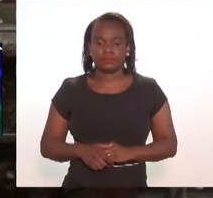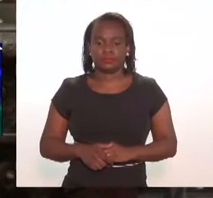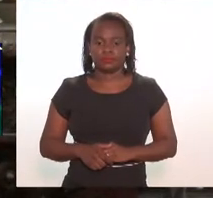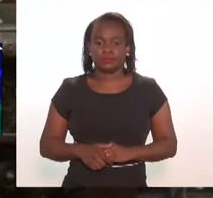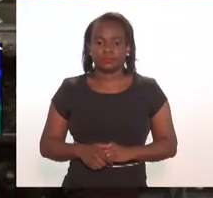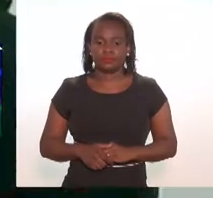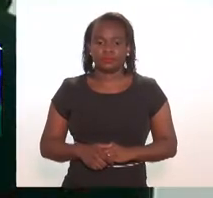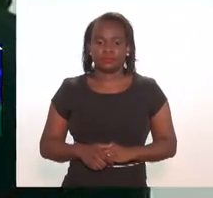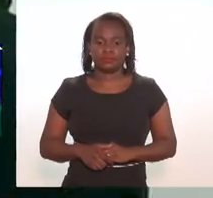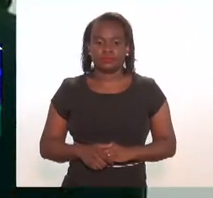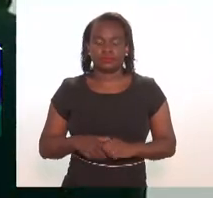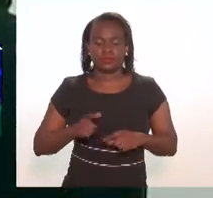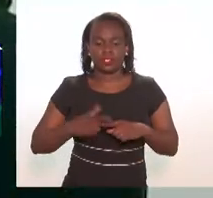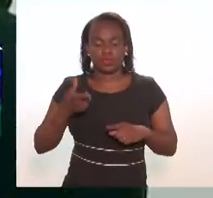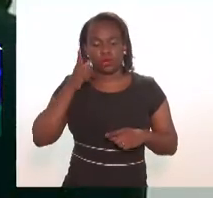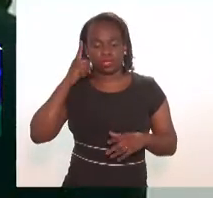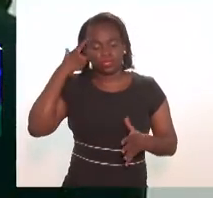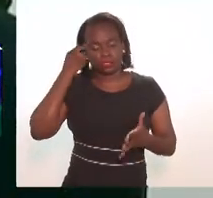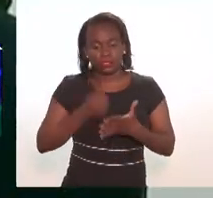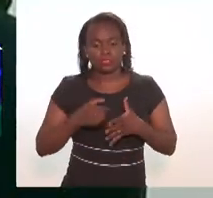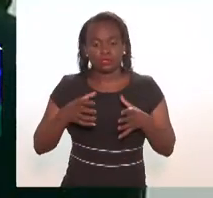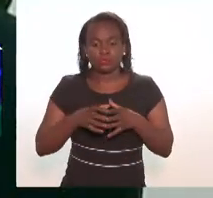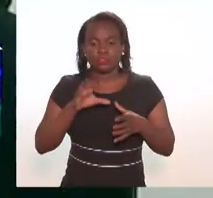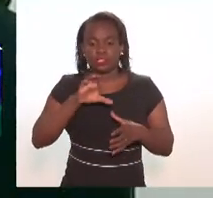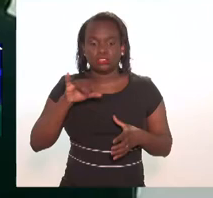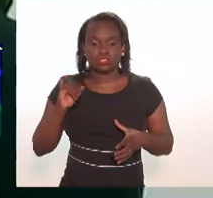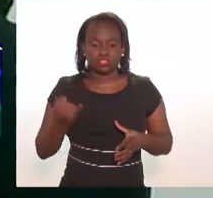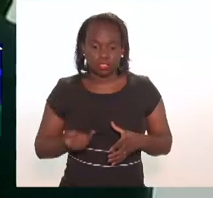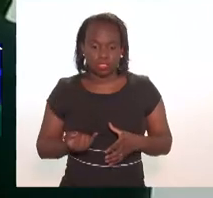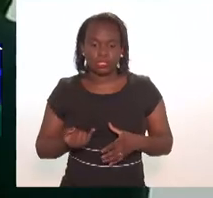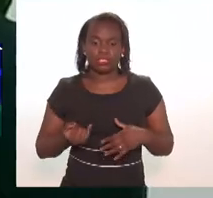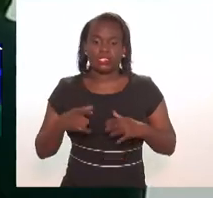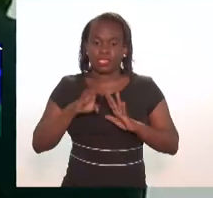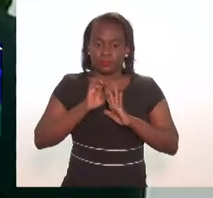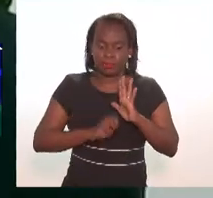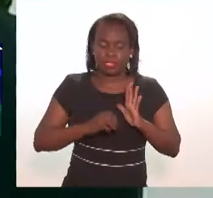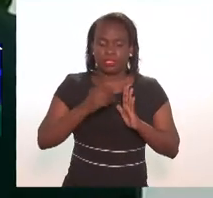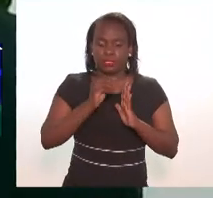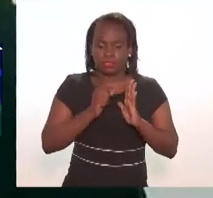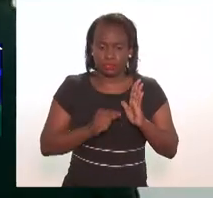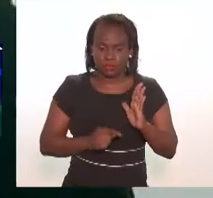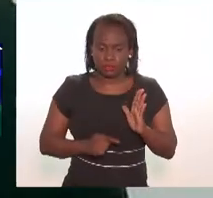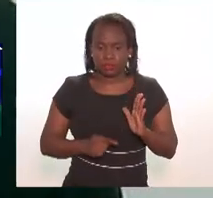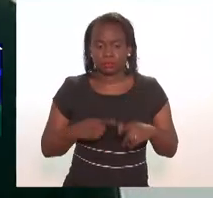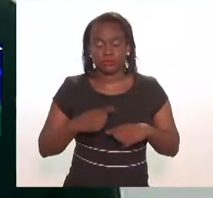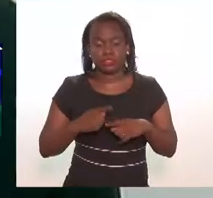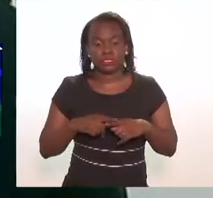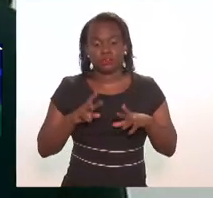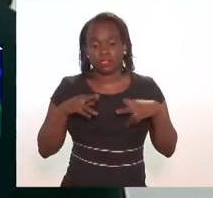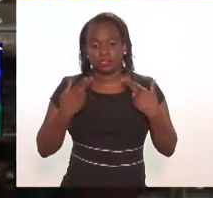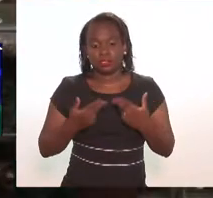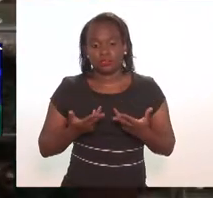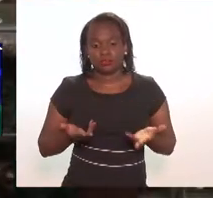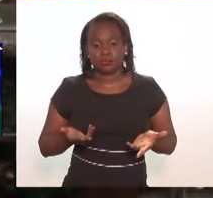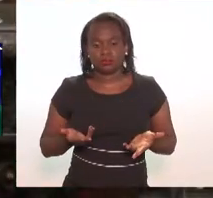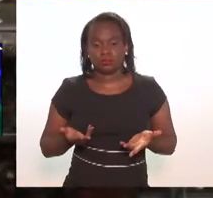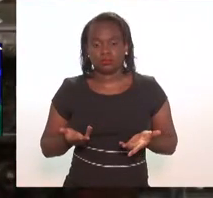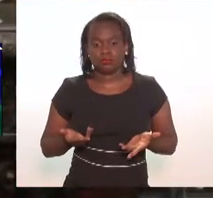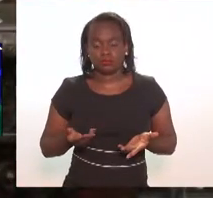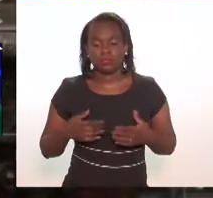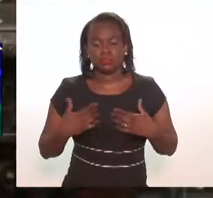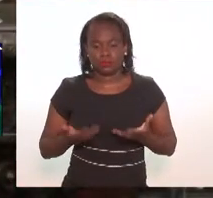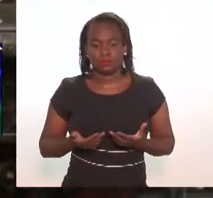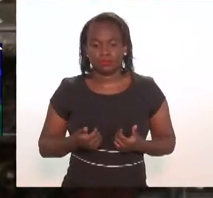É que eu dei o parecer ontem na CCJ, senhor presidente, a essas emendas. É, porque ela foi a reunião então, mas, de ontem. Mas olha só, vamos